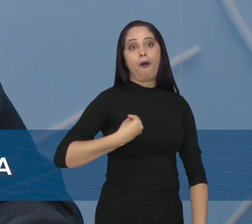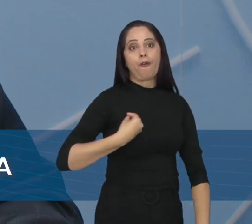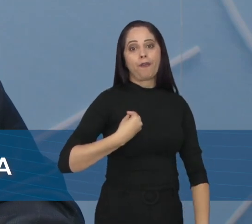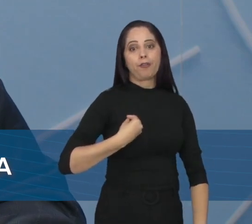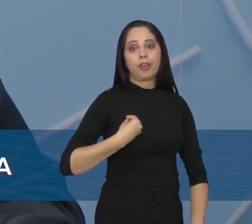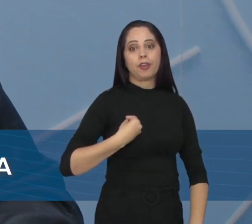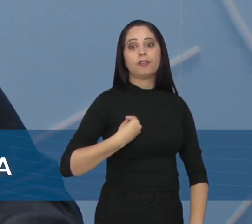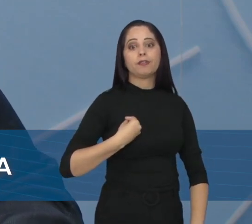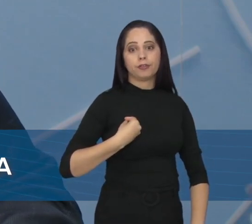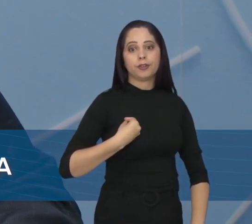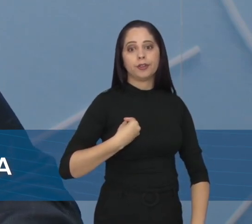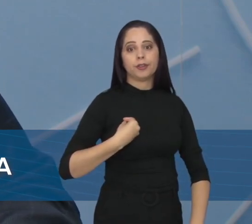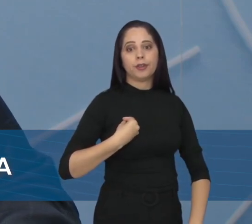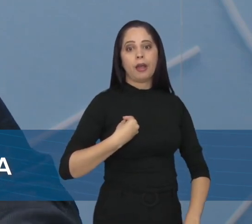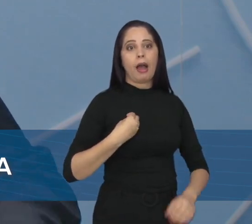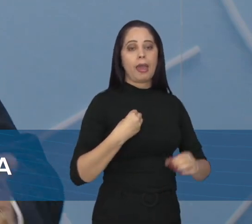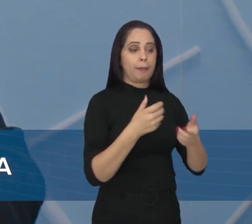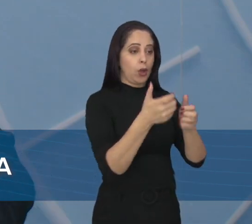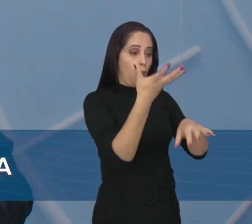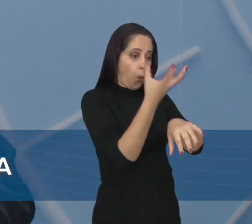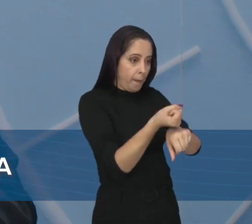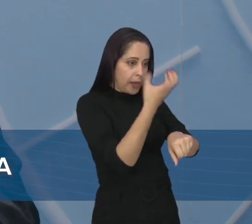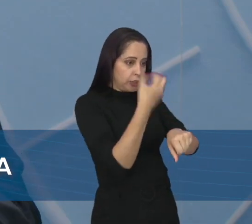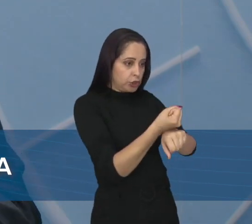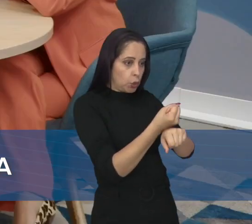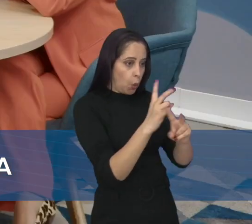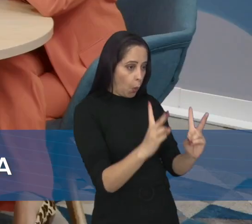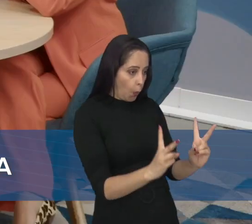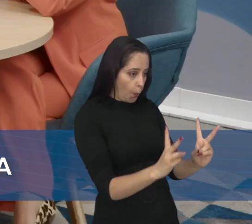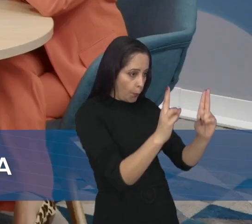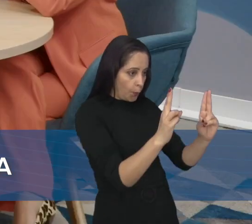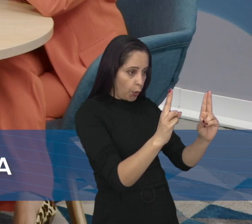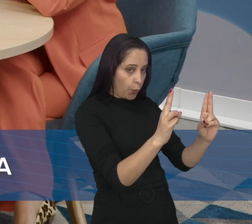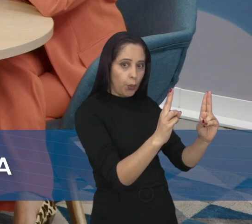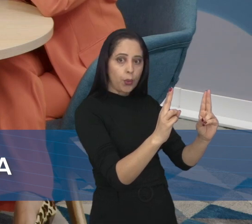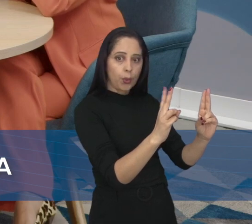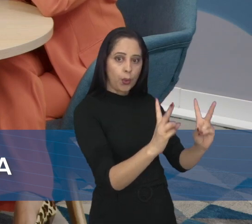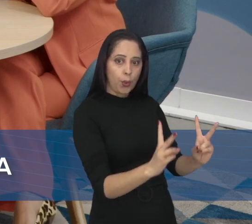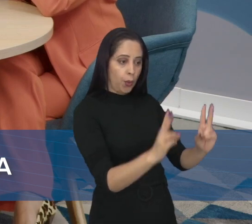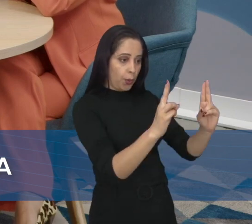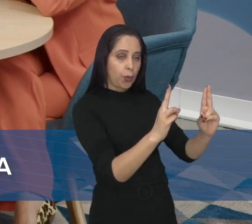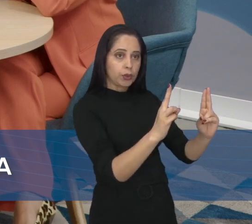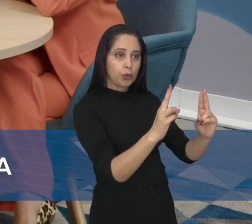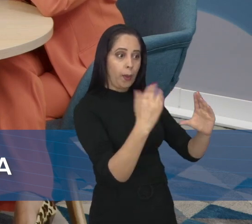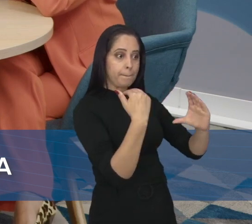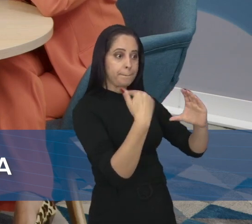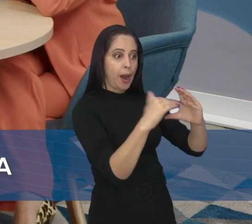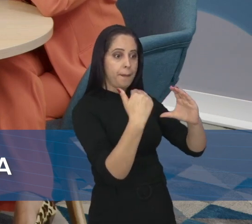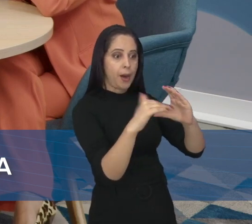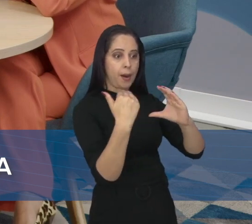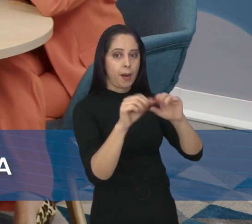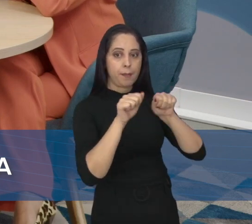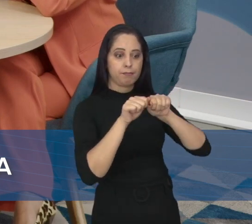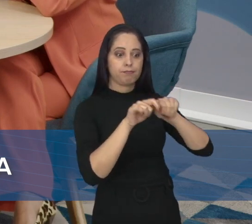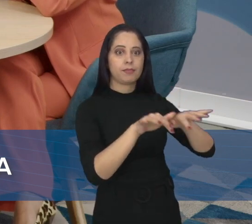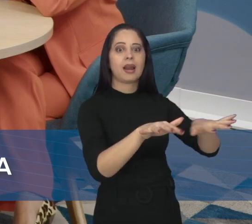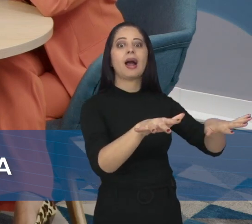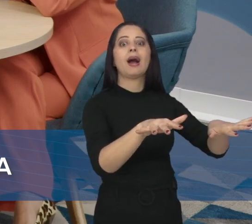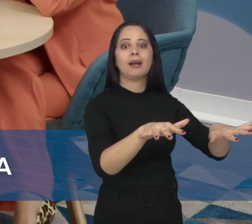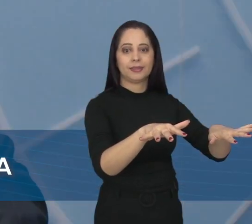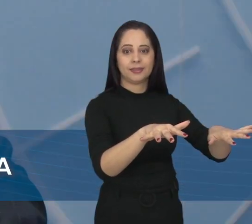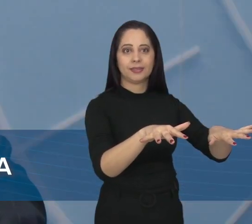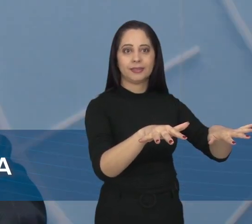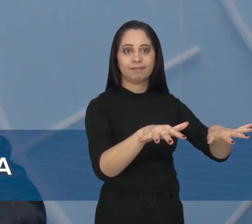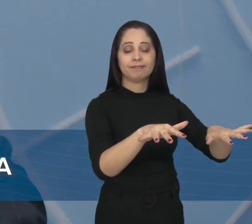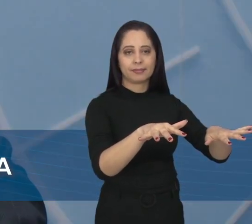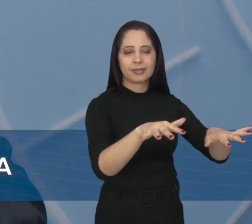pegou, levou para a rede social, recortou um trecho de uma homilia de 60 minutos, utilizou uma